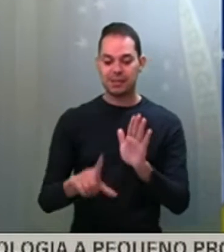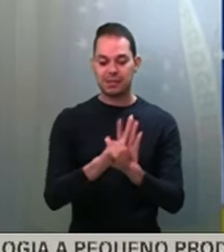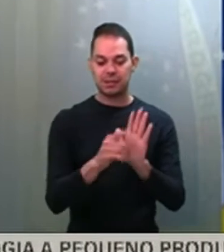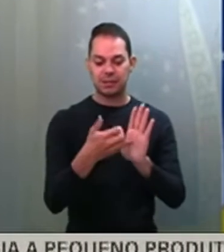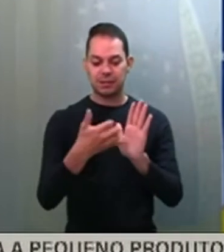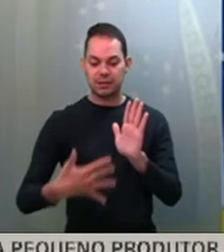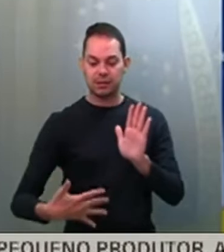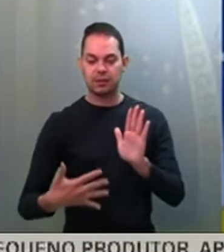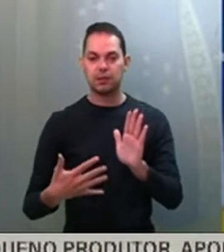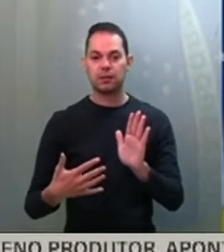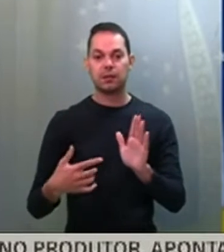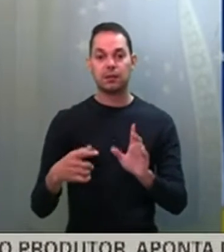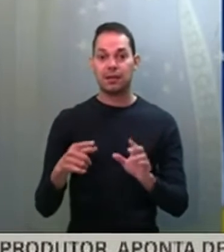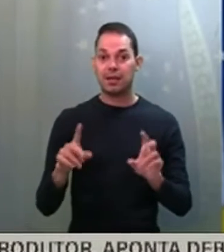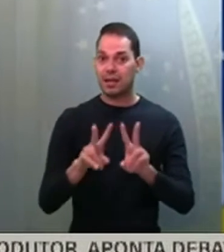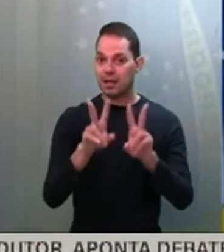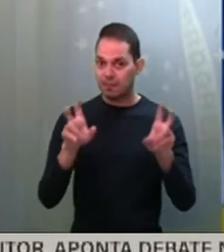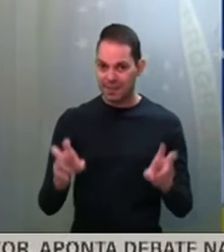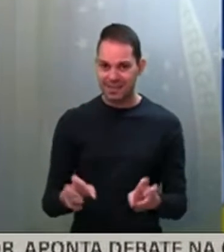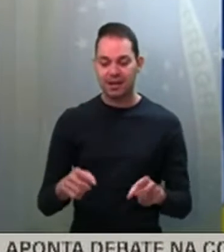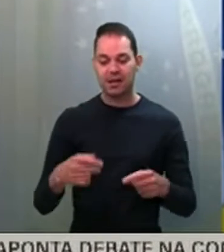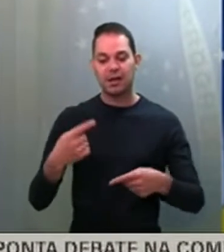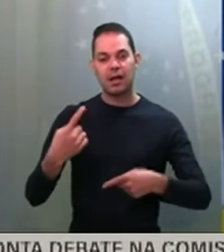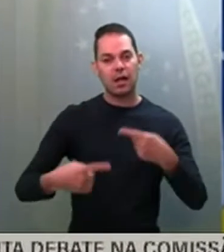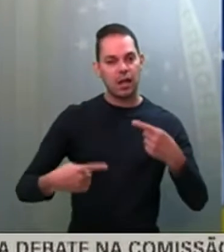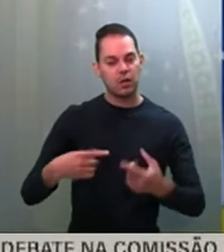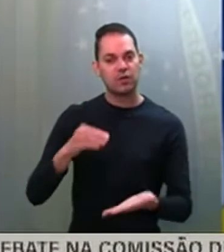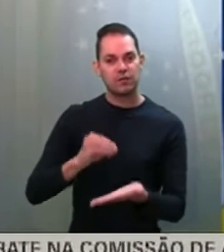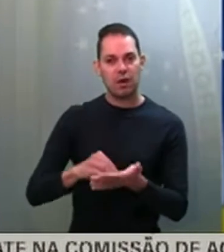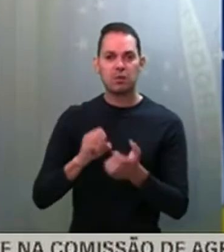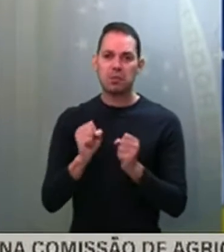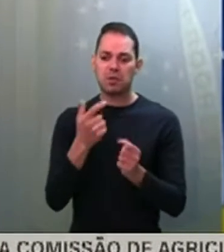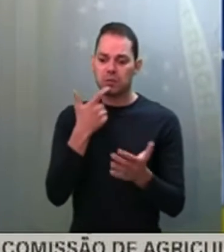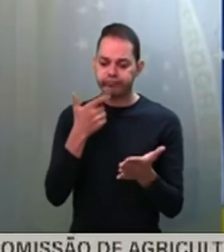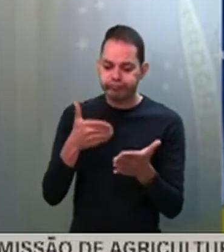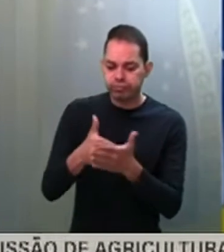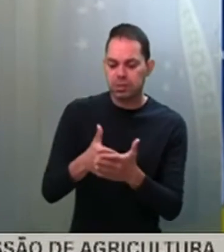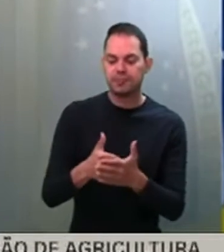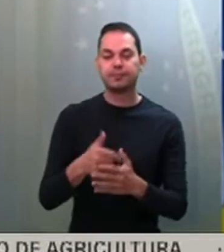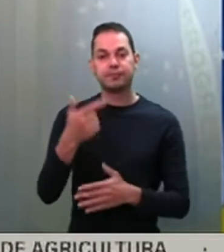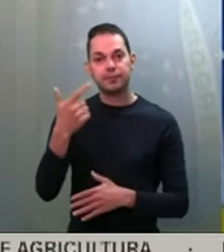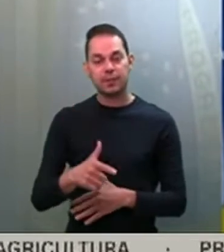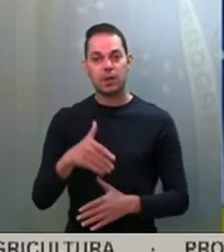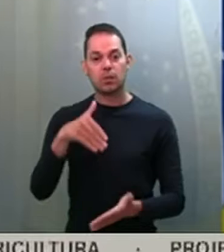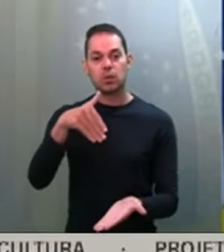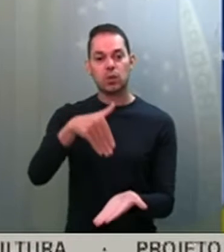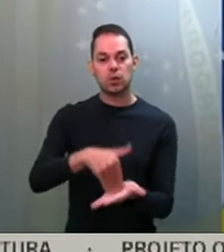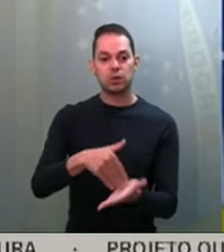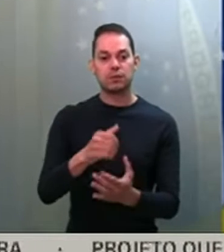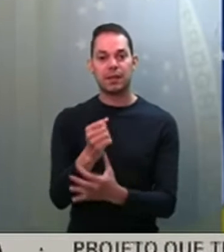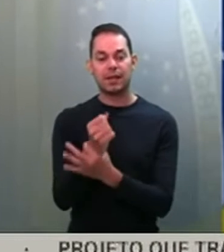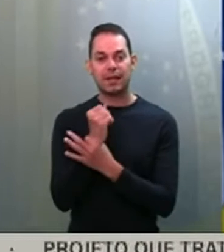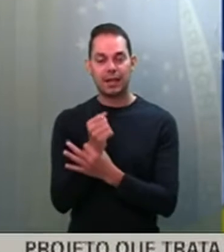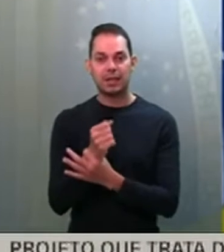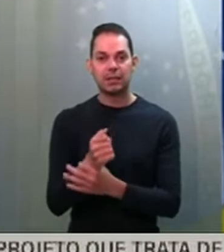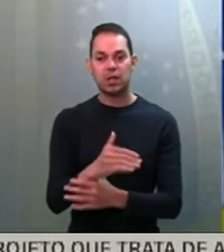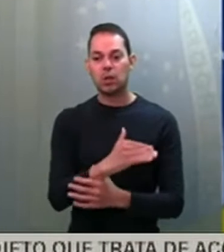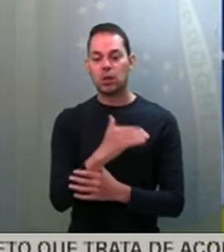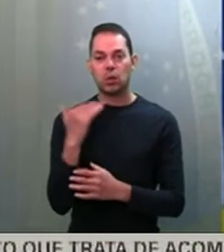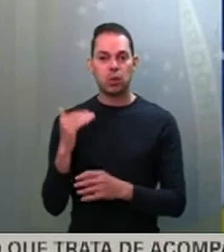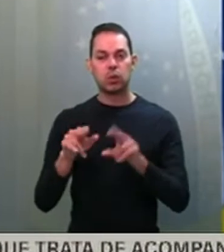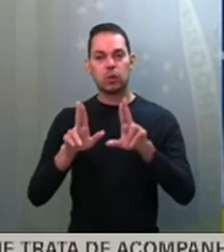ainda essa é uma matéria que ir lá para discussão certamente daqui a pouco e por fim garantir e imprescritibilidade